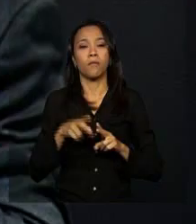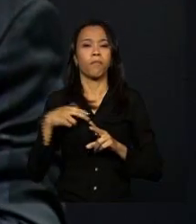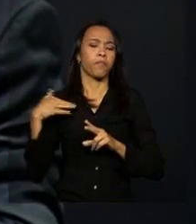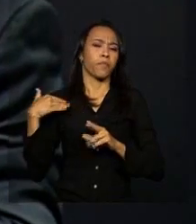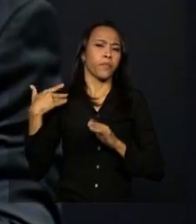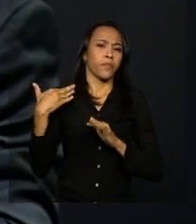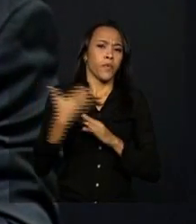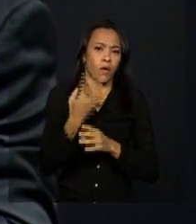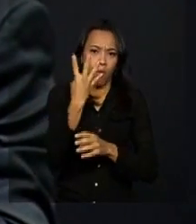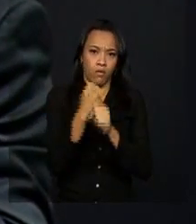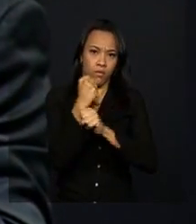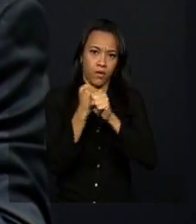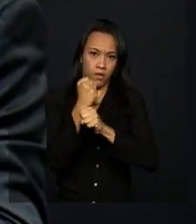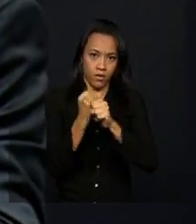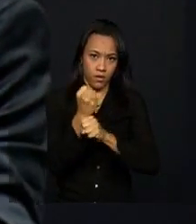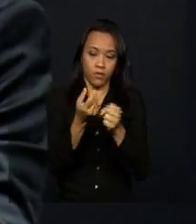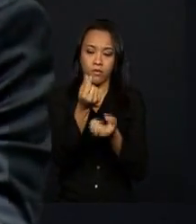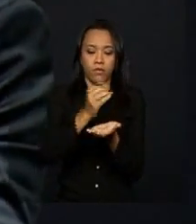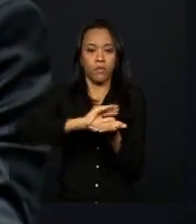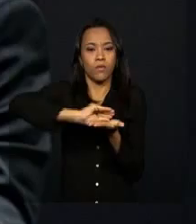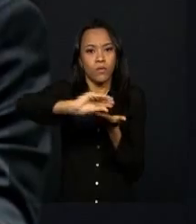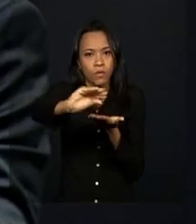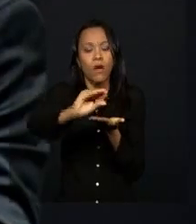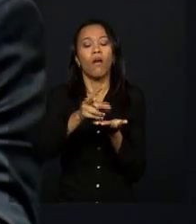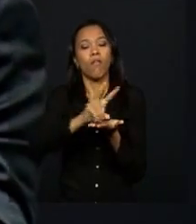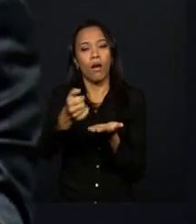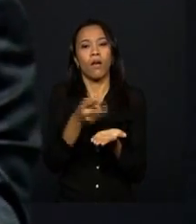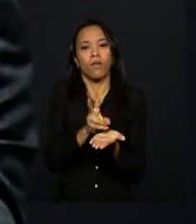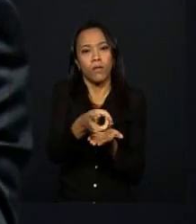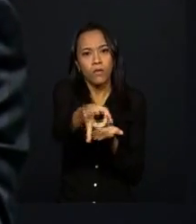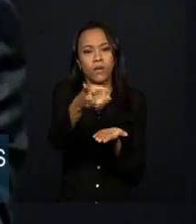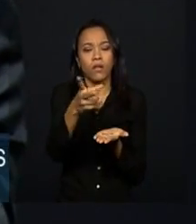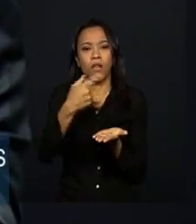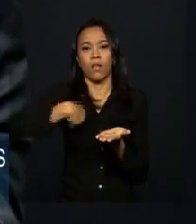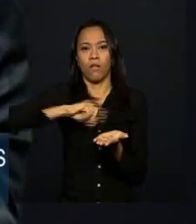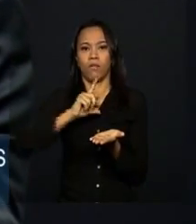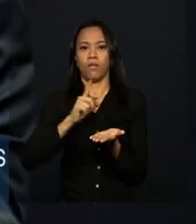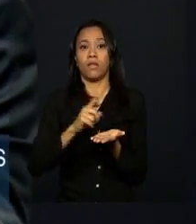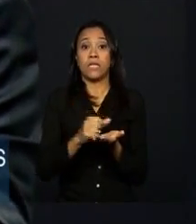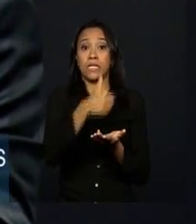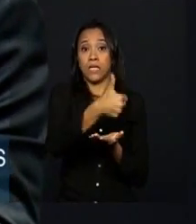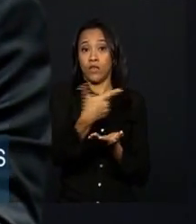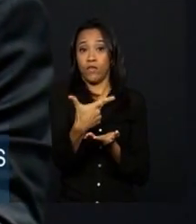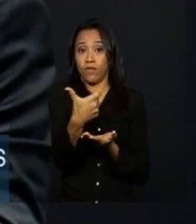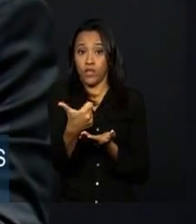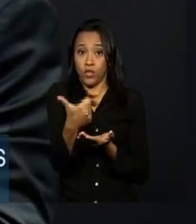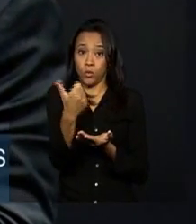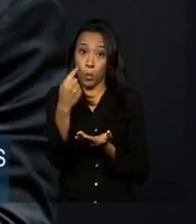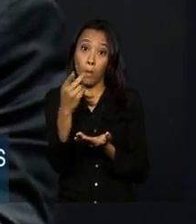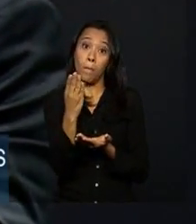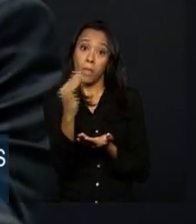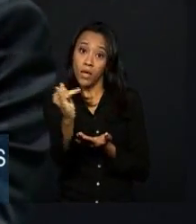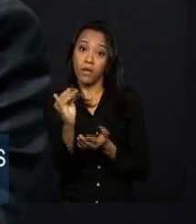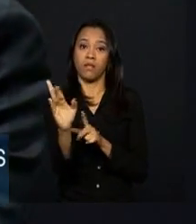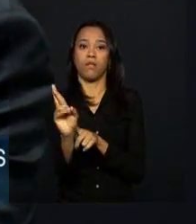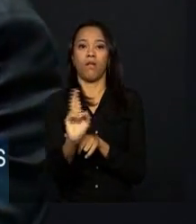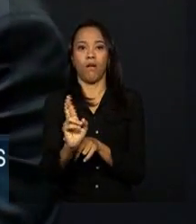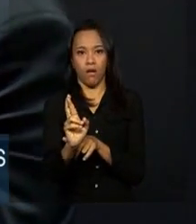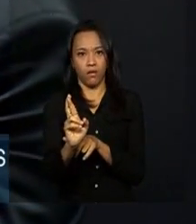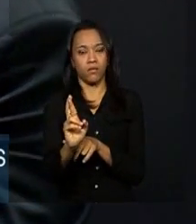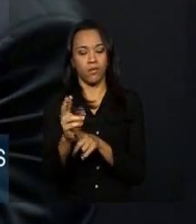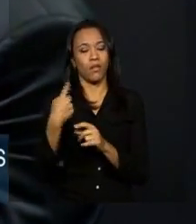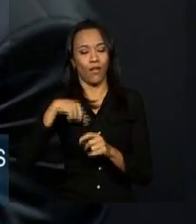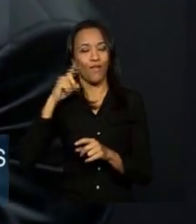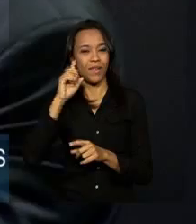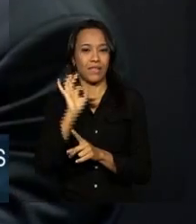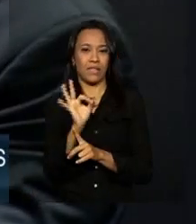próximos 4 anos os investimentos certamente continuarão teremos aí 121 bilhões de reais e temos certeza que nós vamos